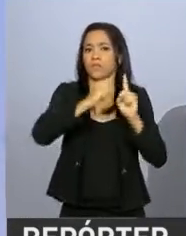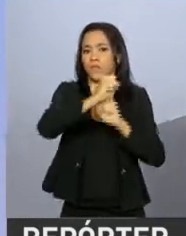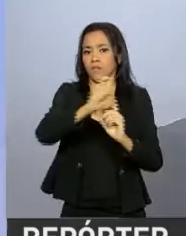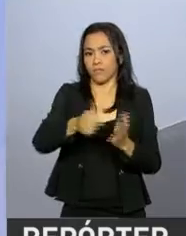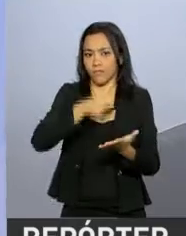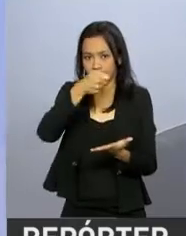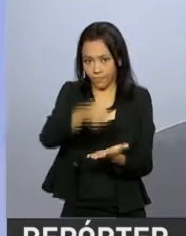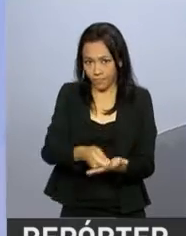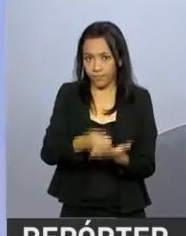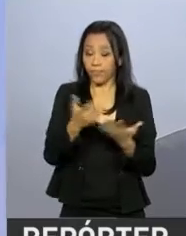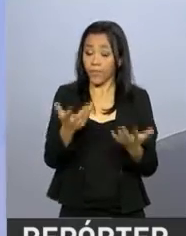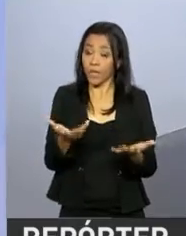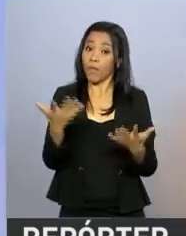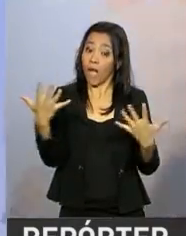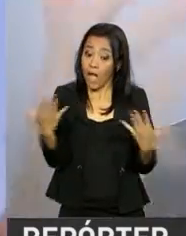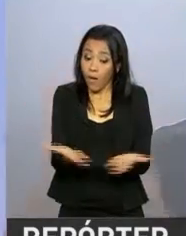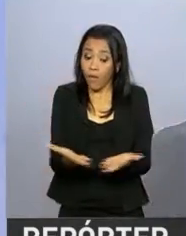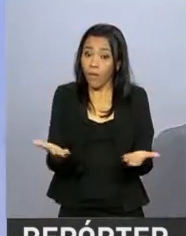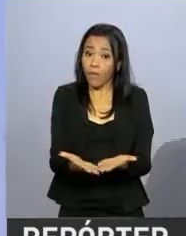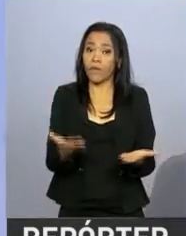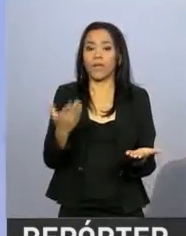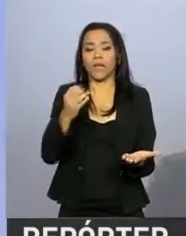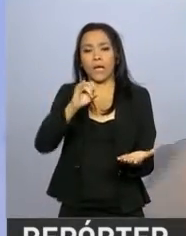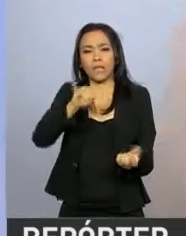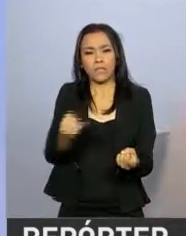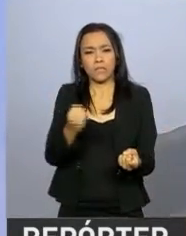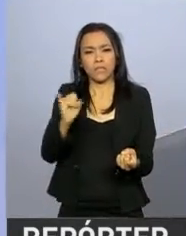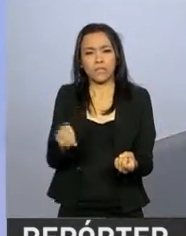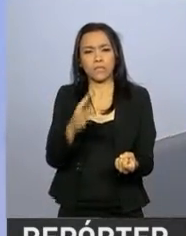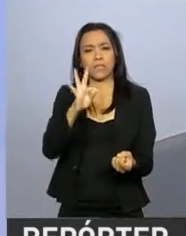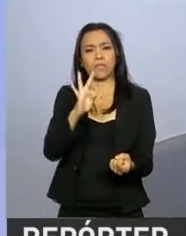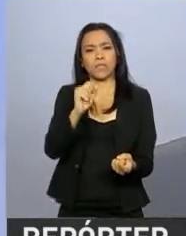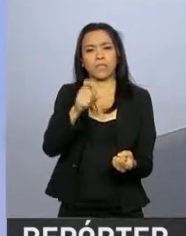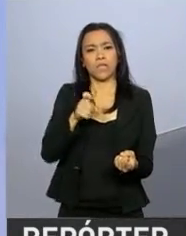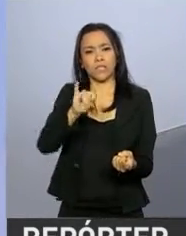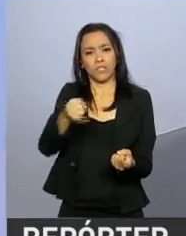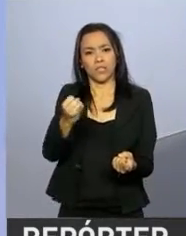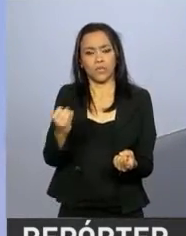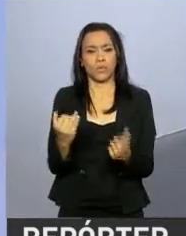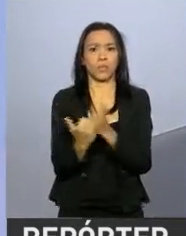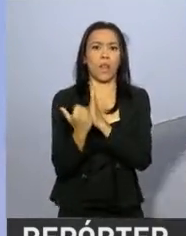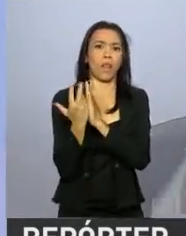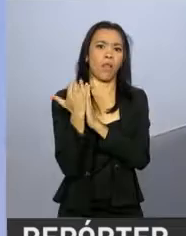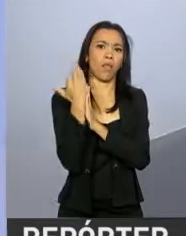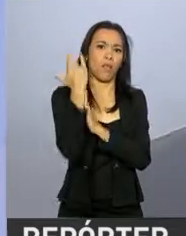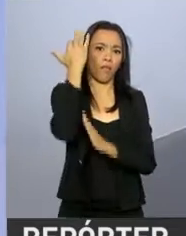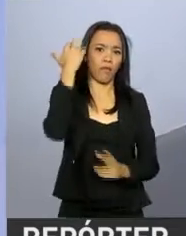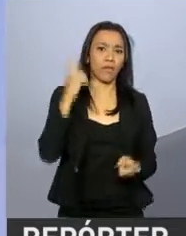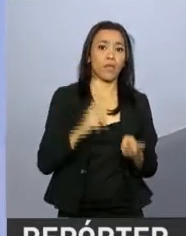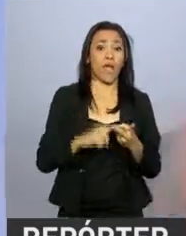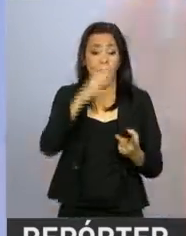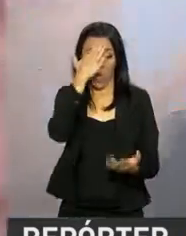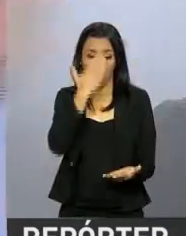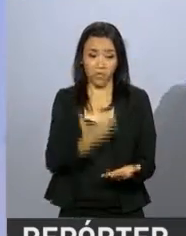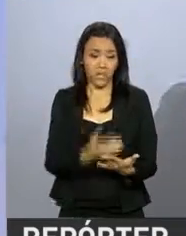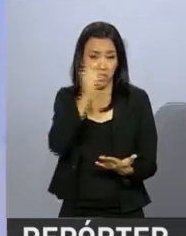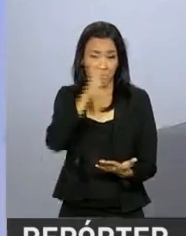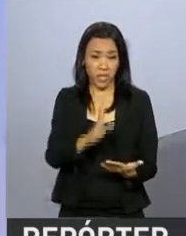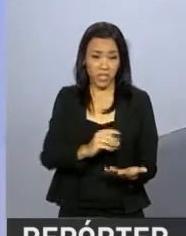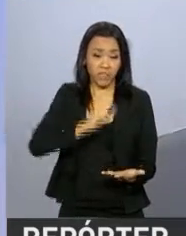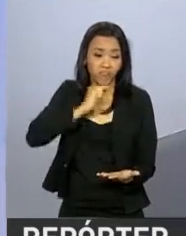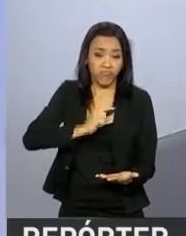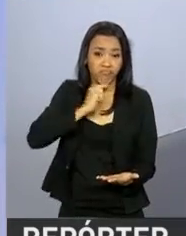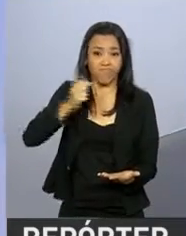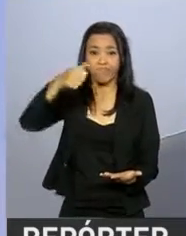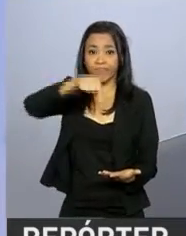a começar a refletir isso a taxa de juros subindo e já há a confiança caindo exatamente para a questão